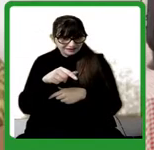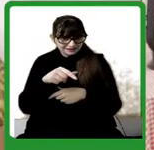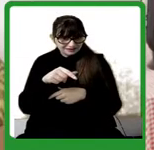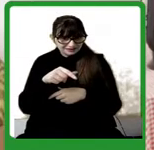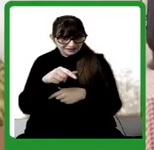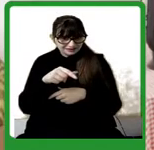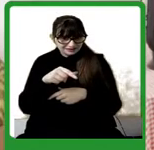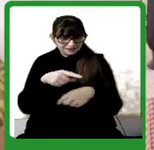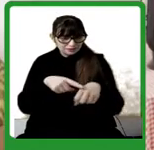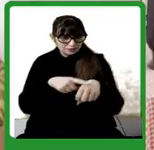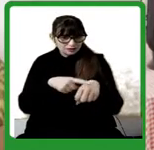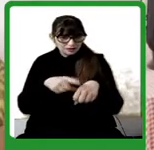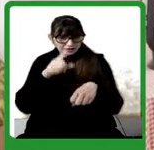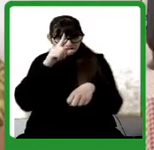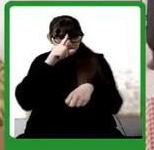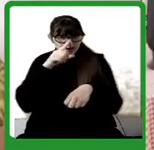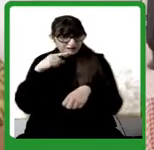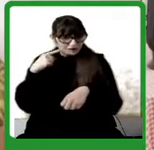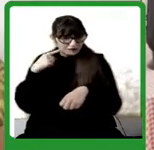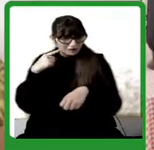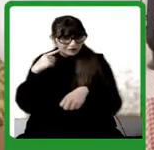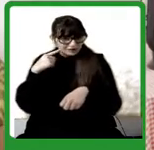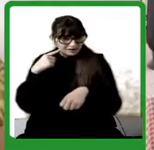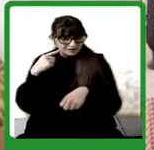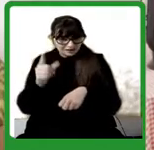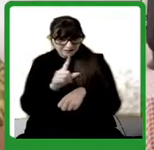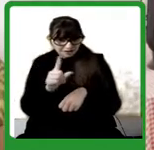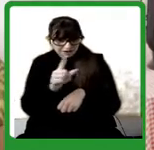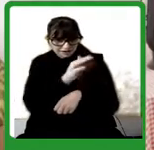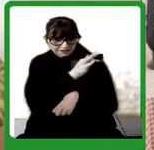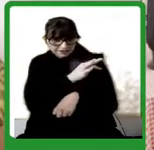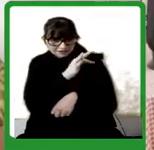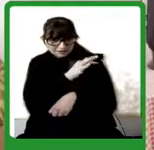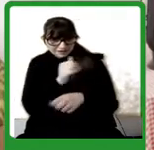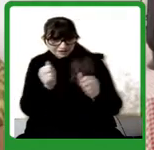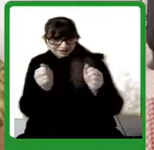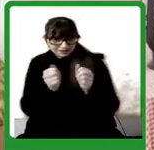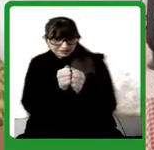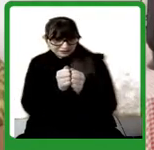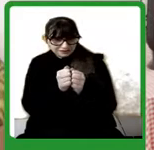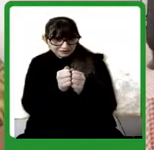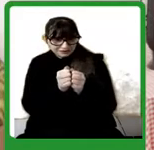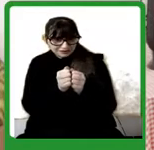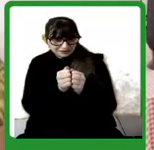era loira. A moreninha que tava contigo na farmácia, não é essa aí? Que tava com tese de gravidez na mão?